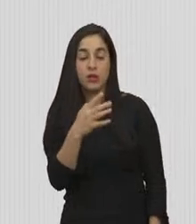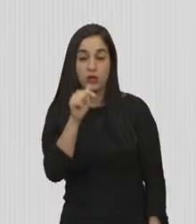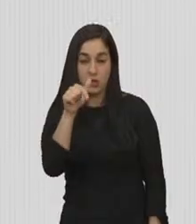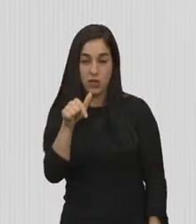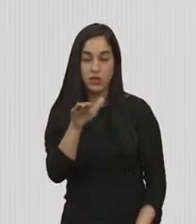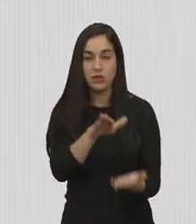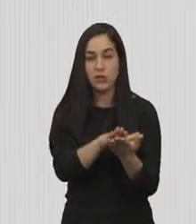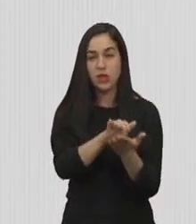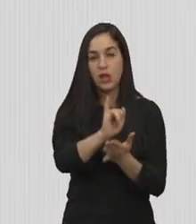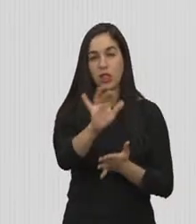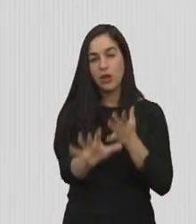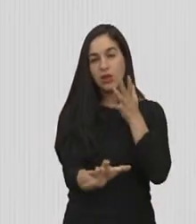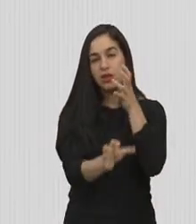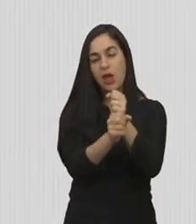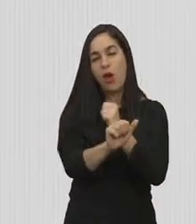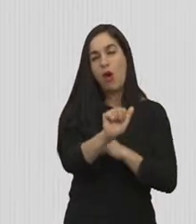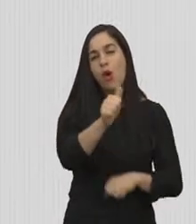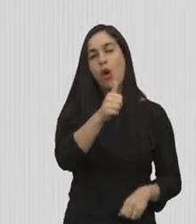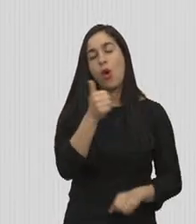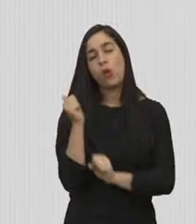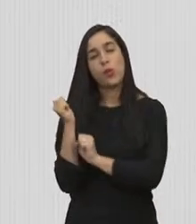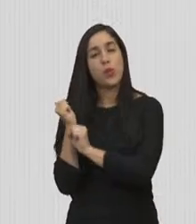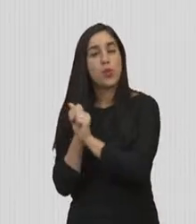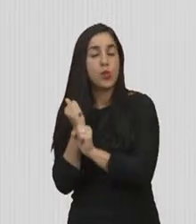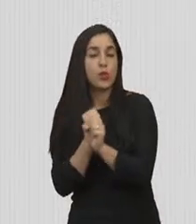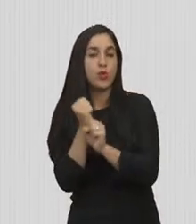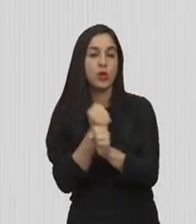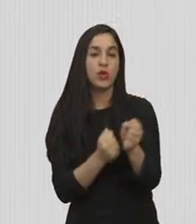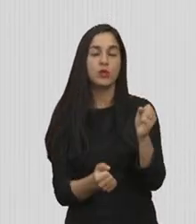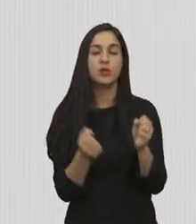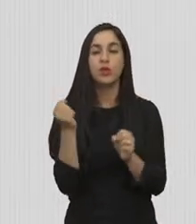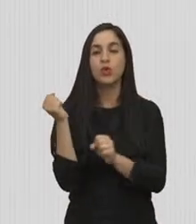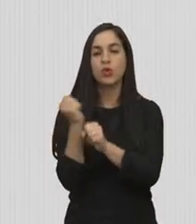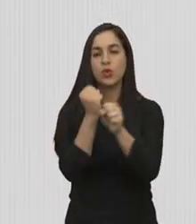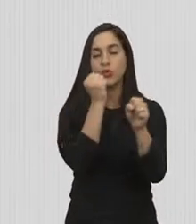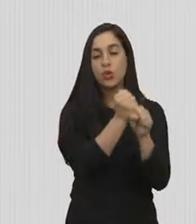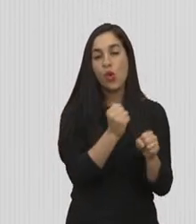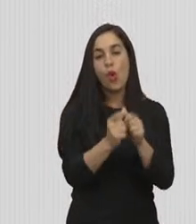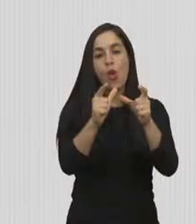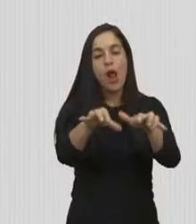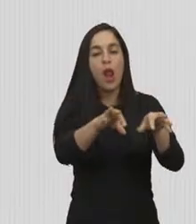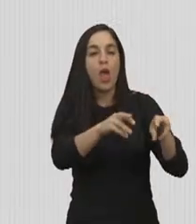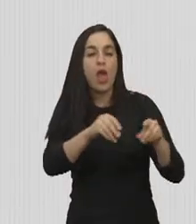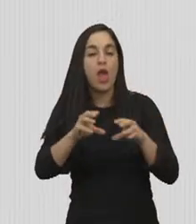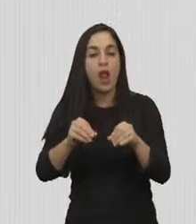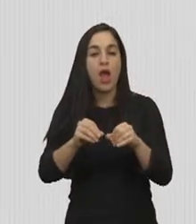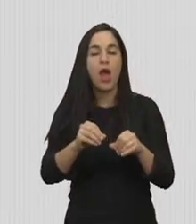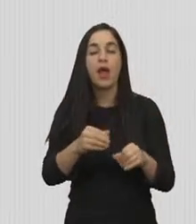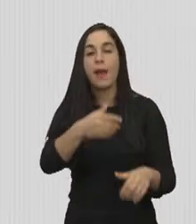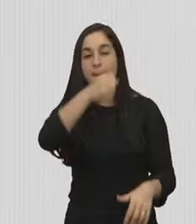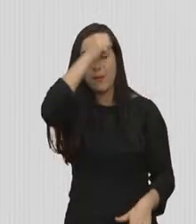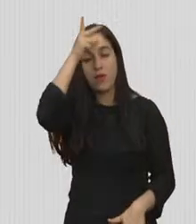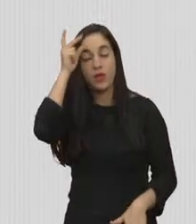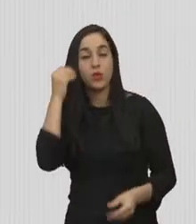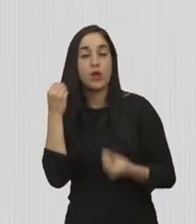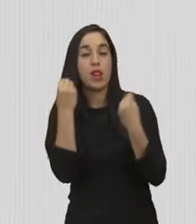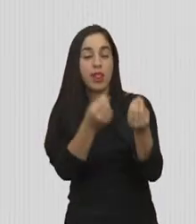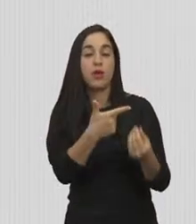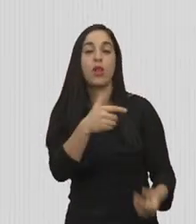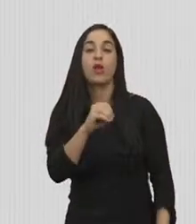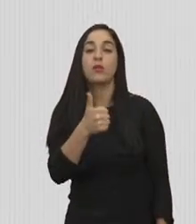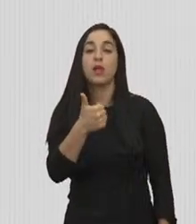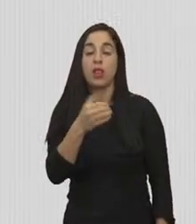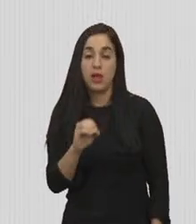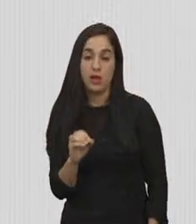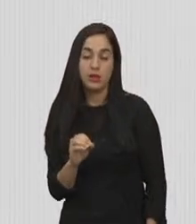campus, e foi construído num terreno doado pela prefeitura, em 2010. Em 2014, a gente